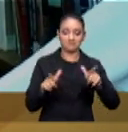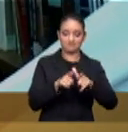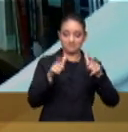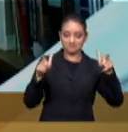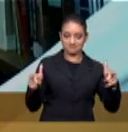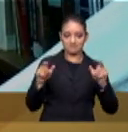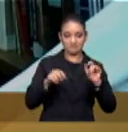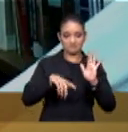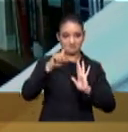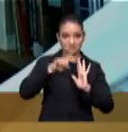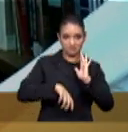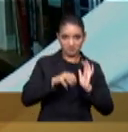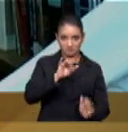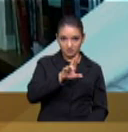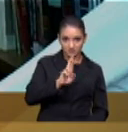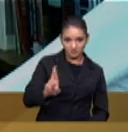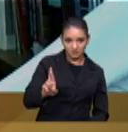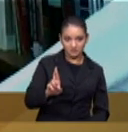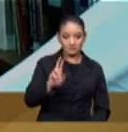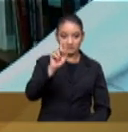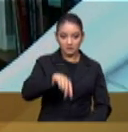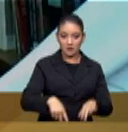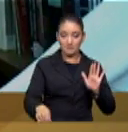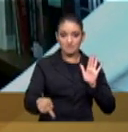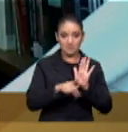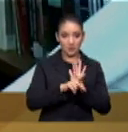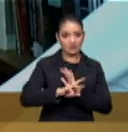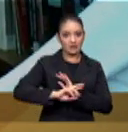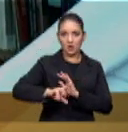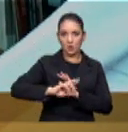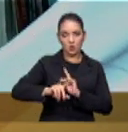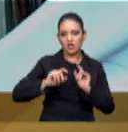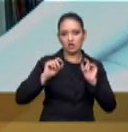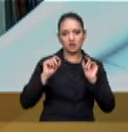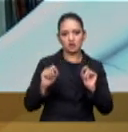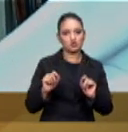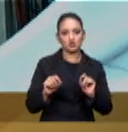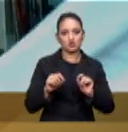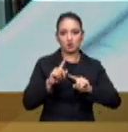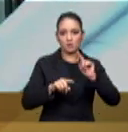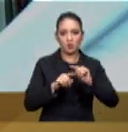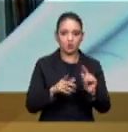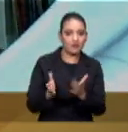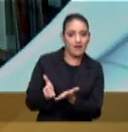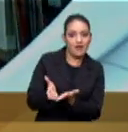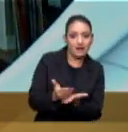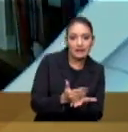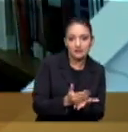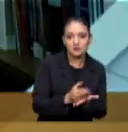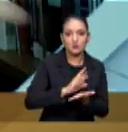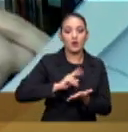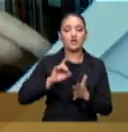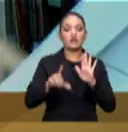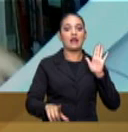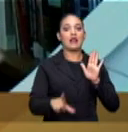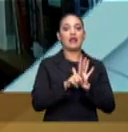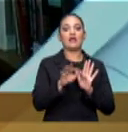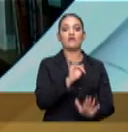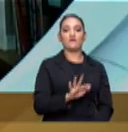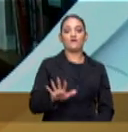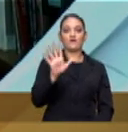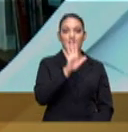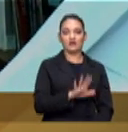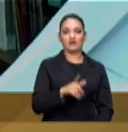incidência deste imposto de renda e o pertencimento não do produto da arrecadação mais, não mais no termo da lei federal, como dizia a